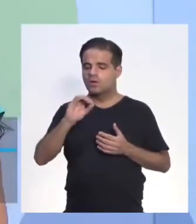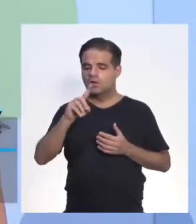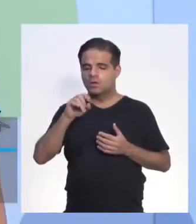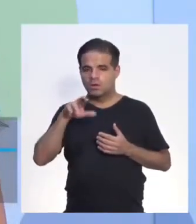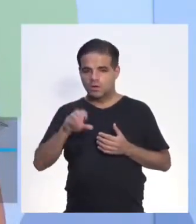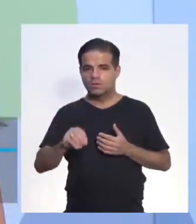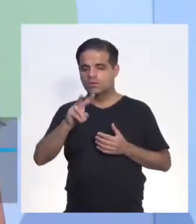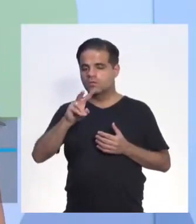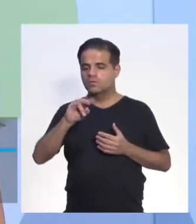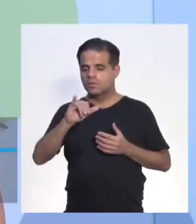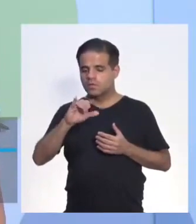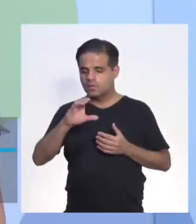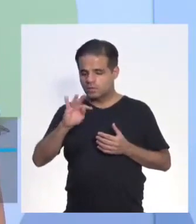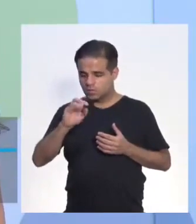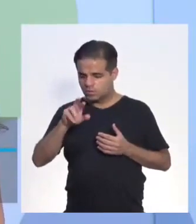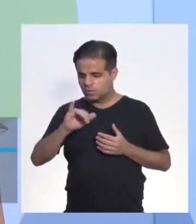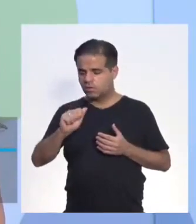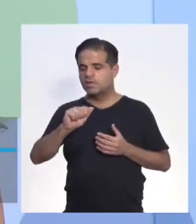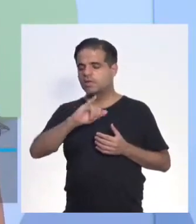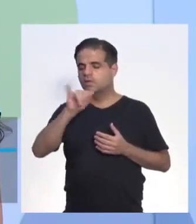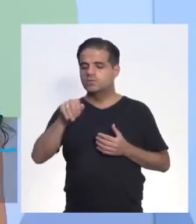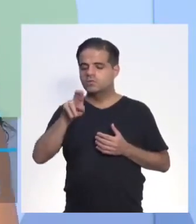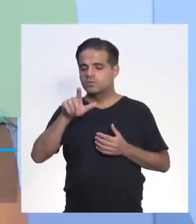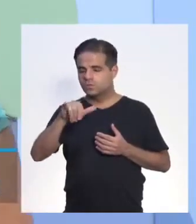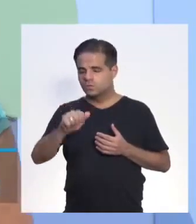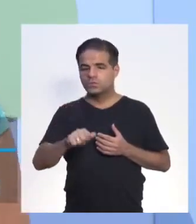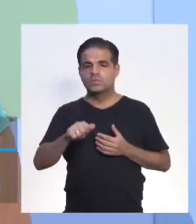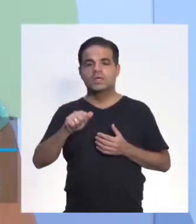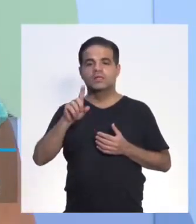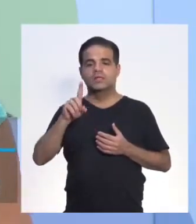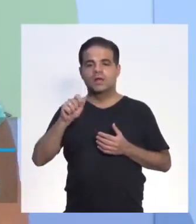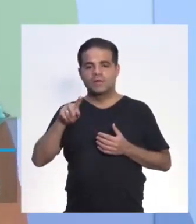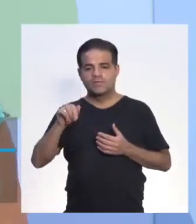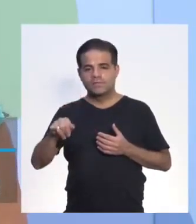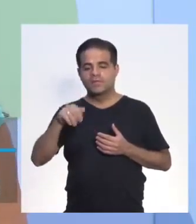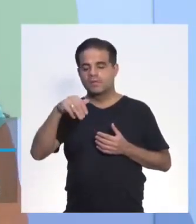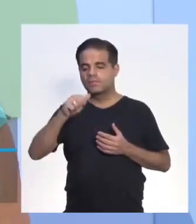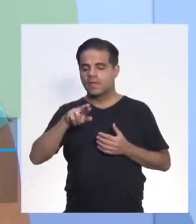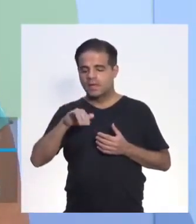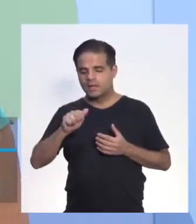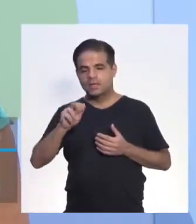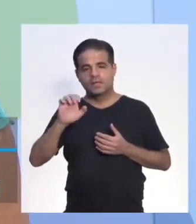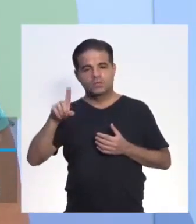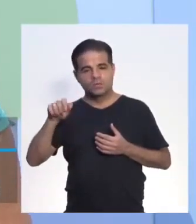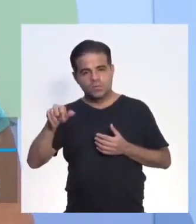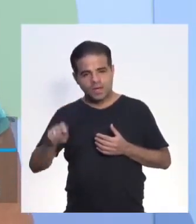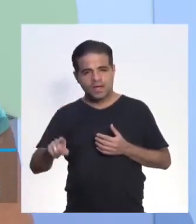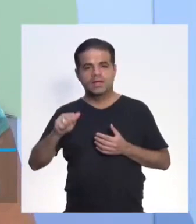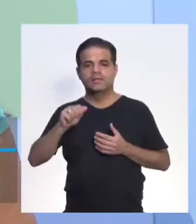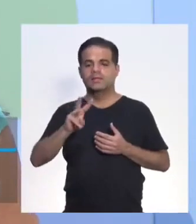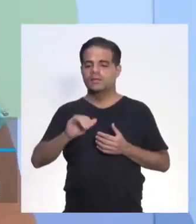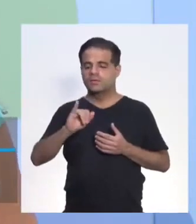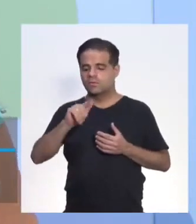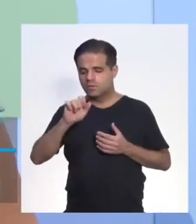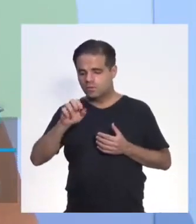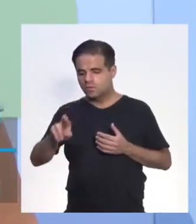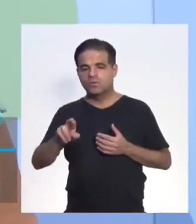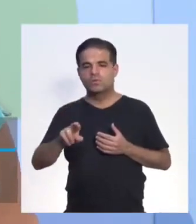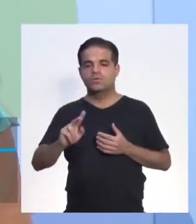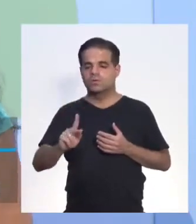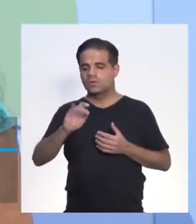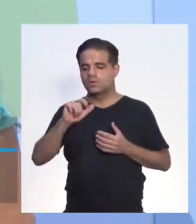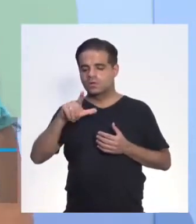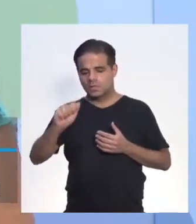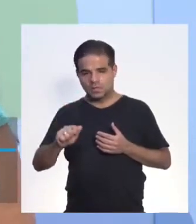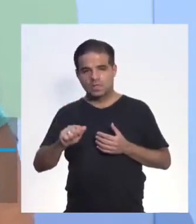a Victória, a Júlia, o Davi, o Antônio, a Maria Eduarda, o Victor, o Igor, a